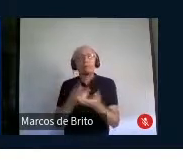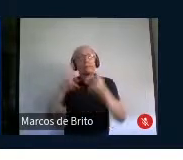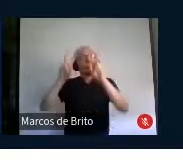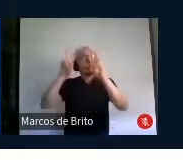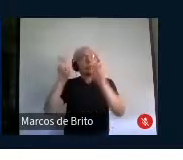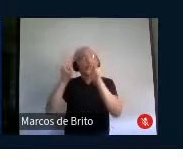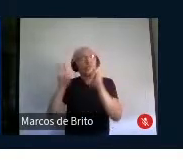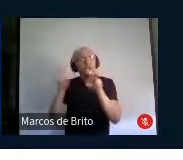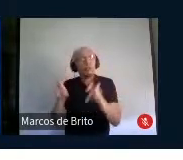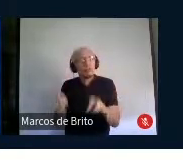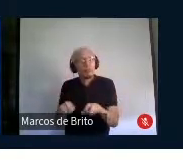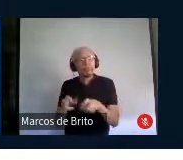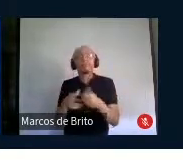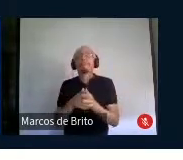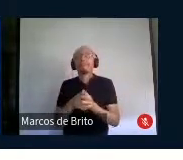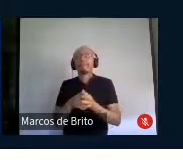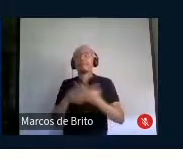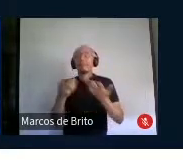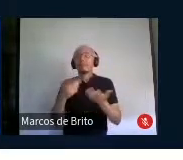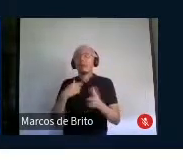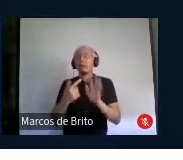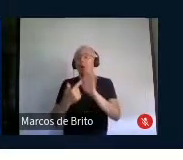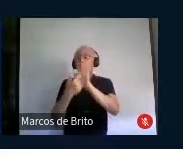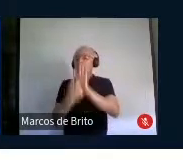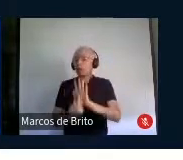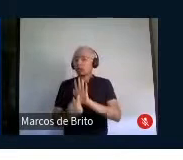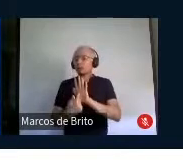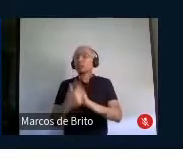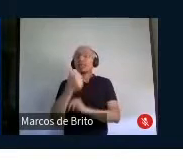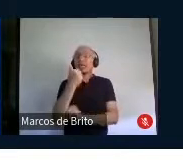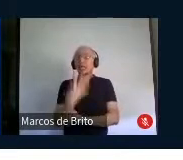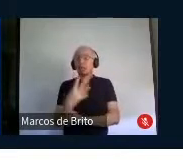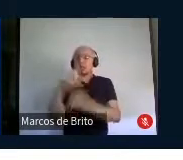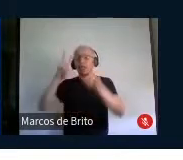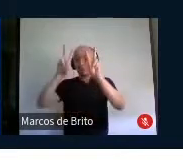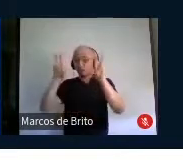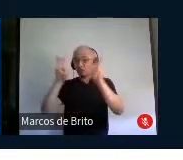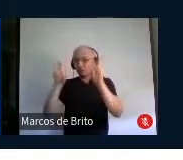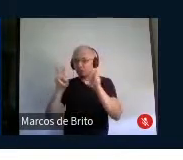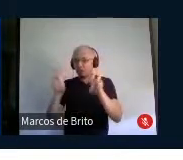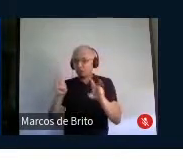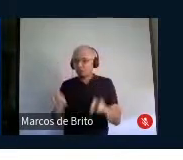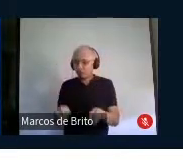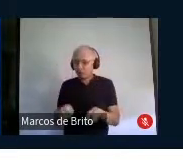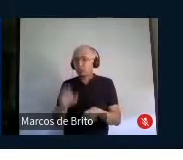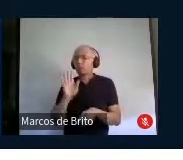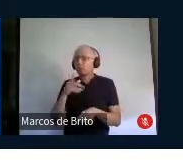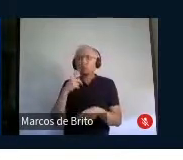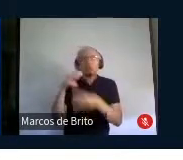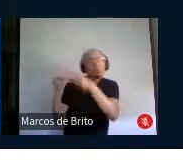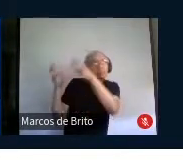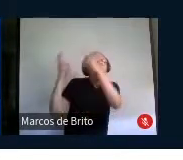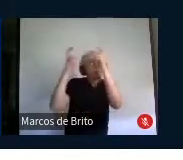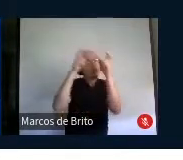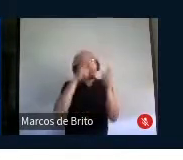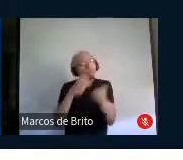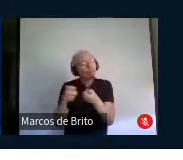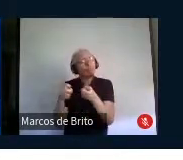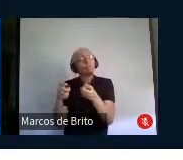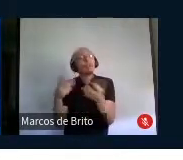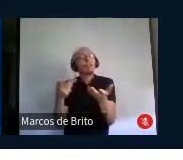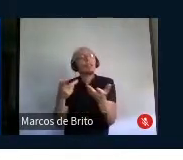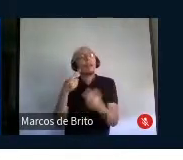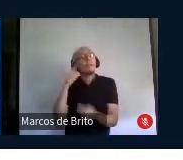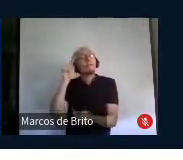dos cursos, nós listamos aqui os 14 títulos que nós tivemos acesso e buscamos